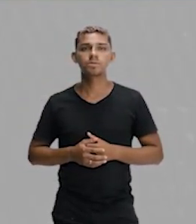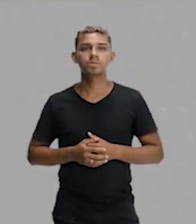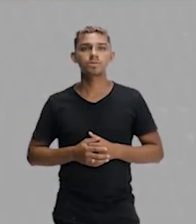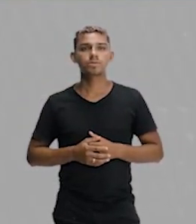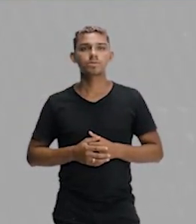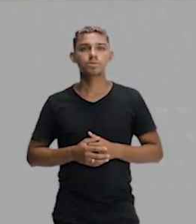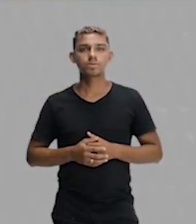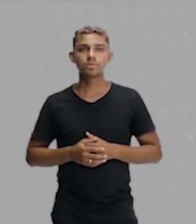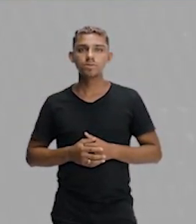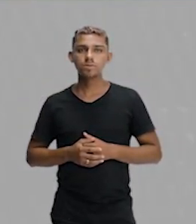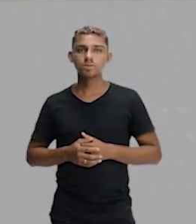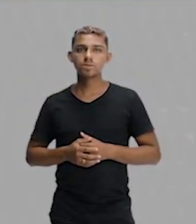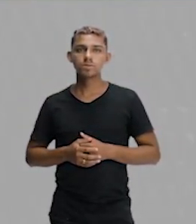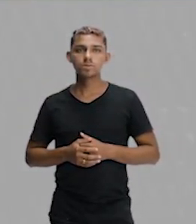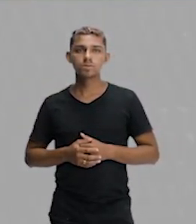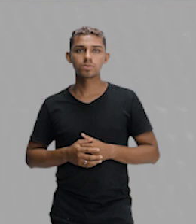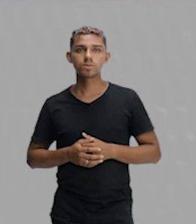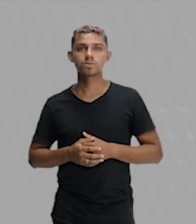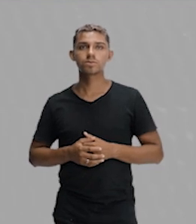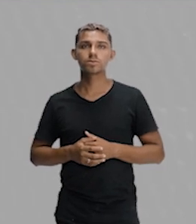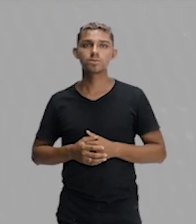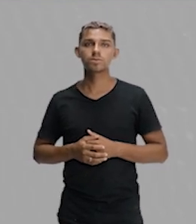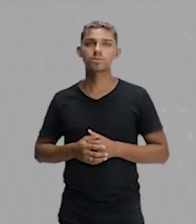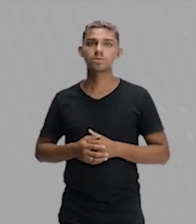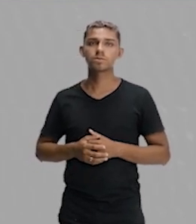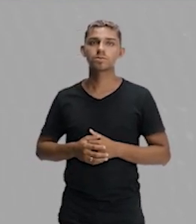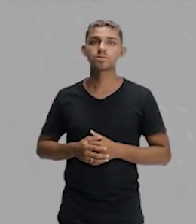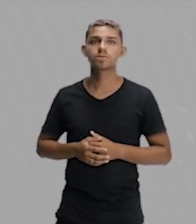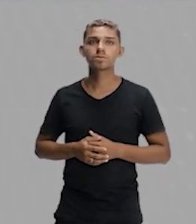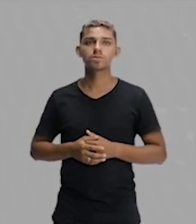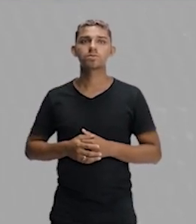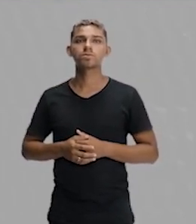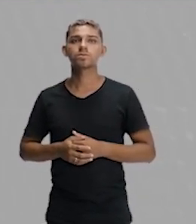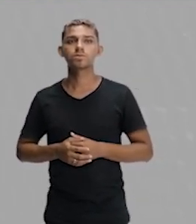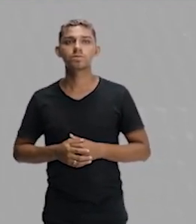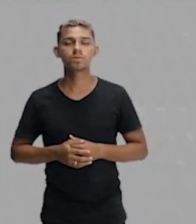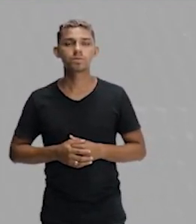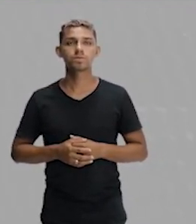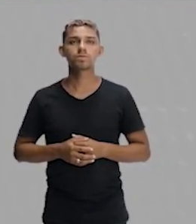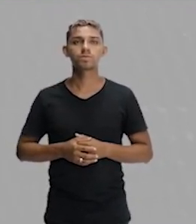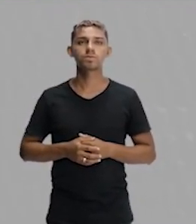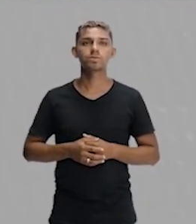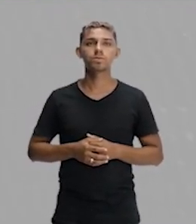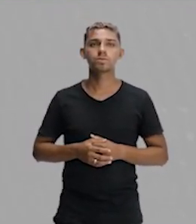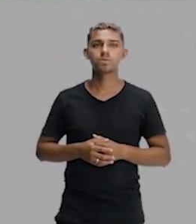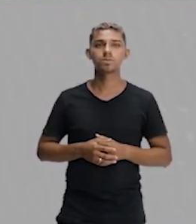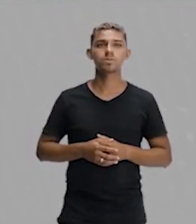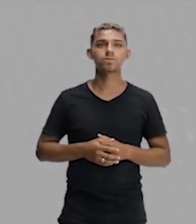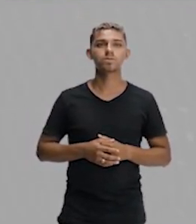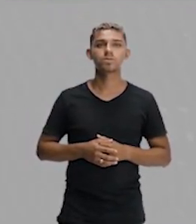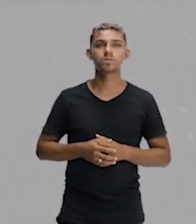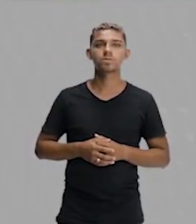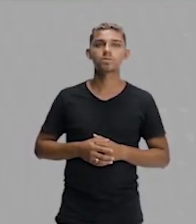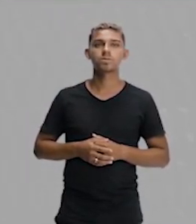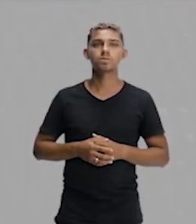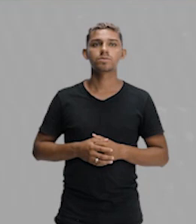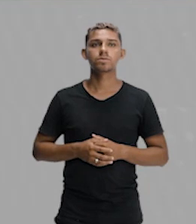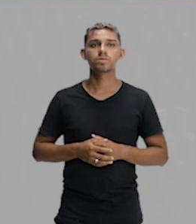né? A positiva, ela afasta, ó, o afastamento a partir da placa